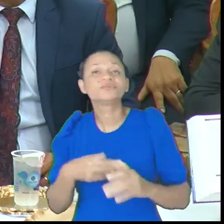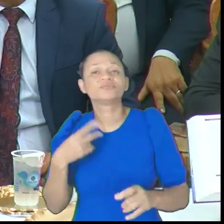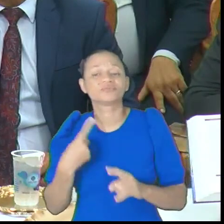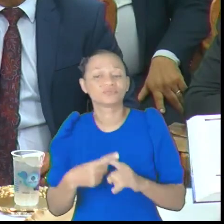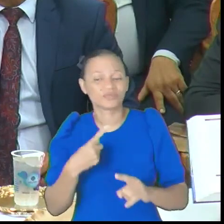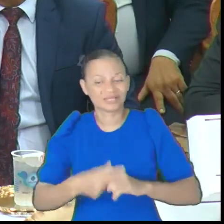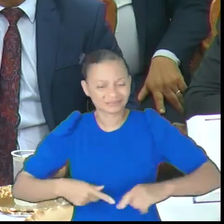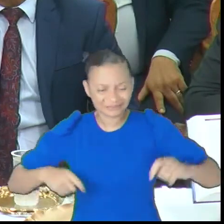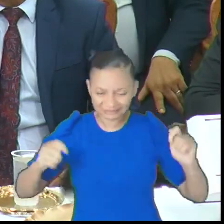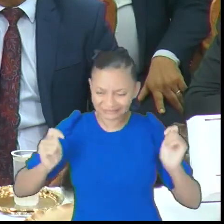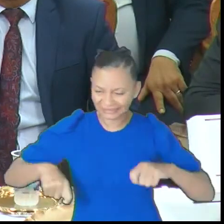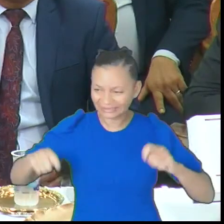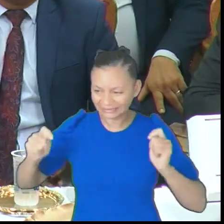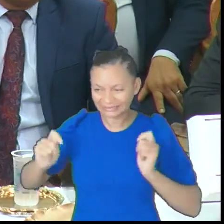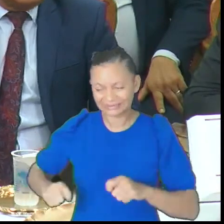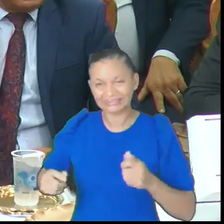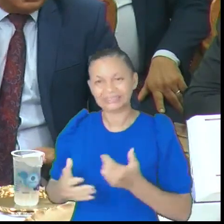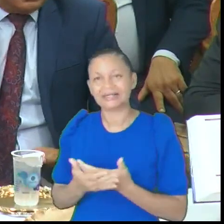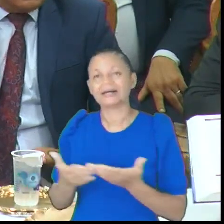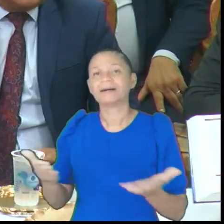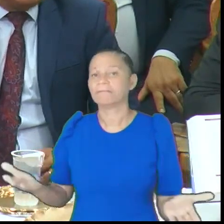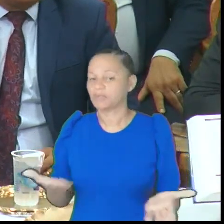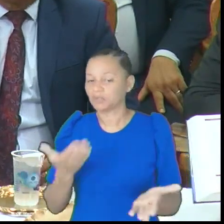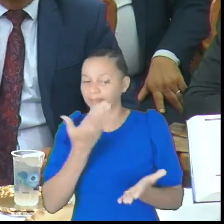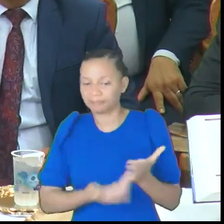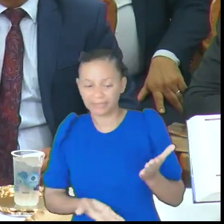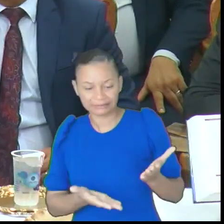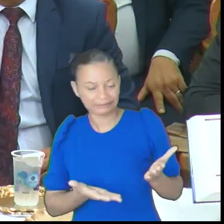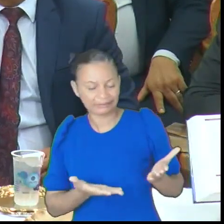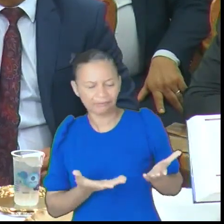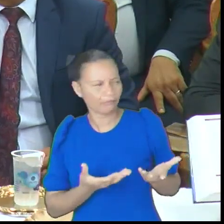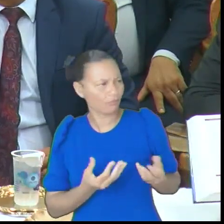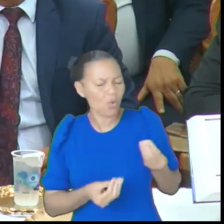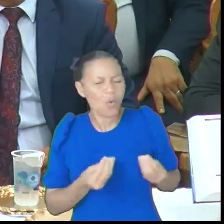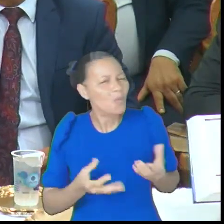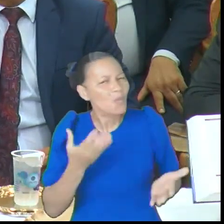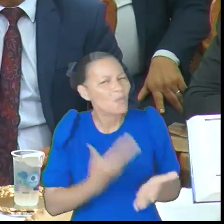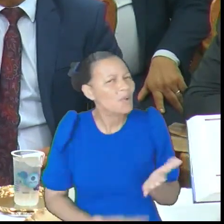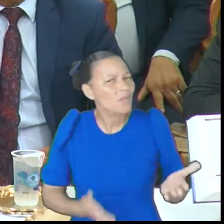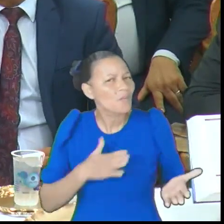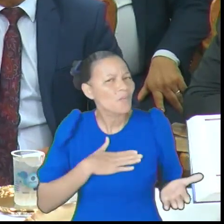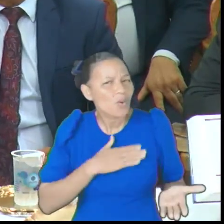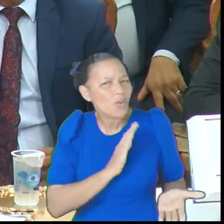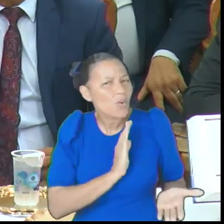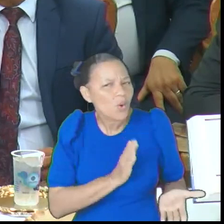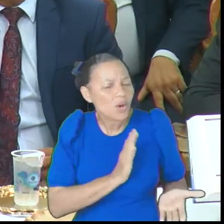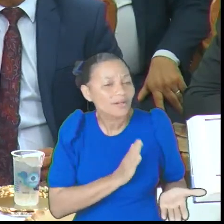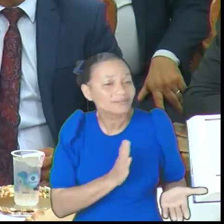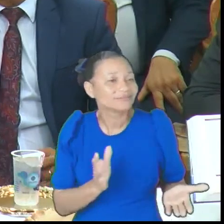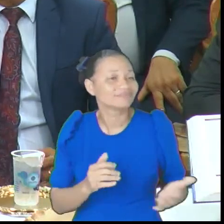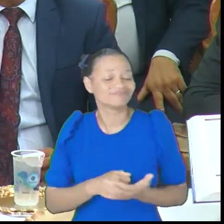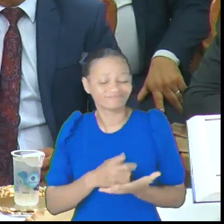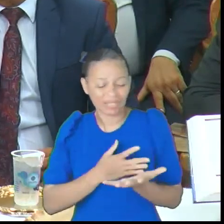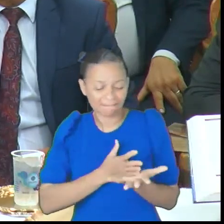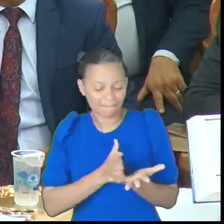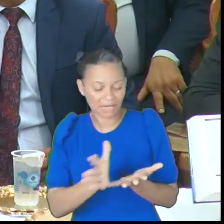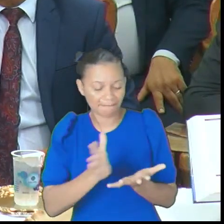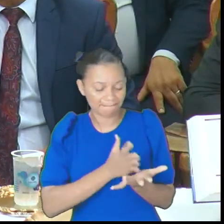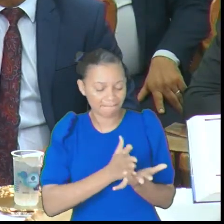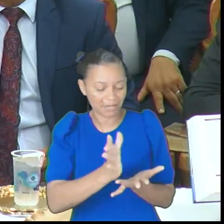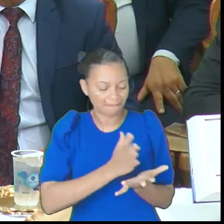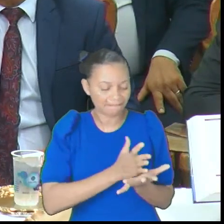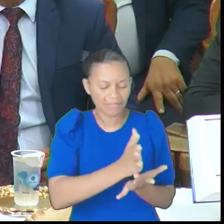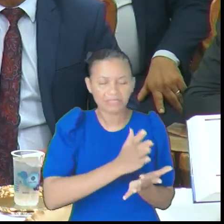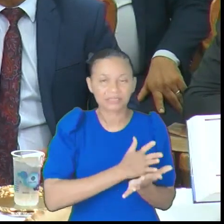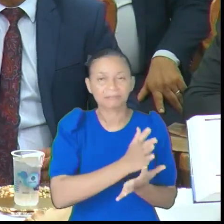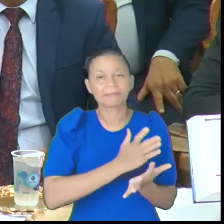há possibilidade de você perdê-lo. Como é que eu consigo perder o meu coração? Quando as saídas da minha